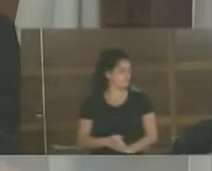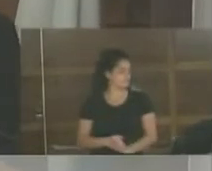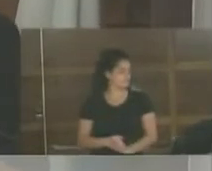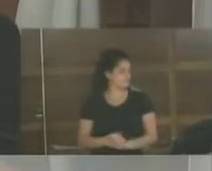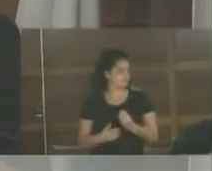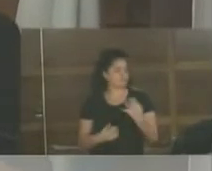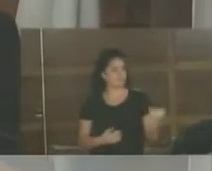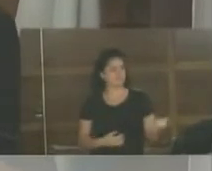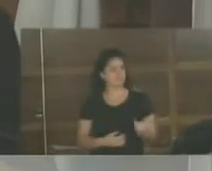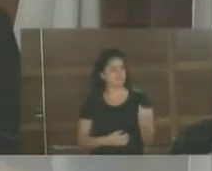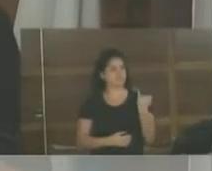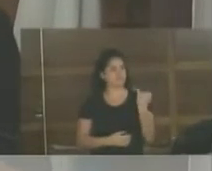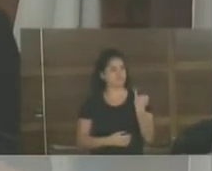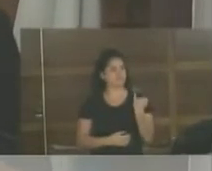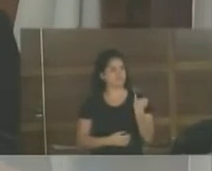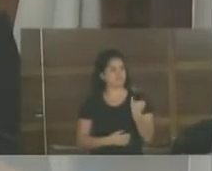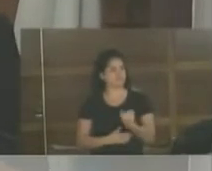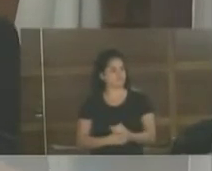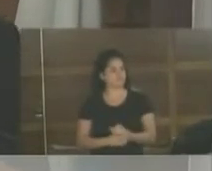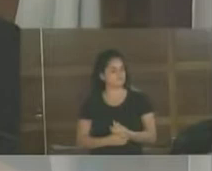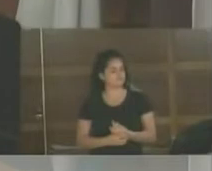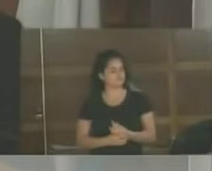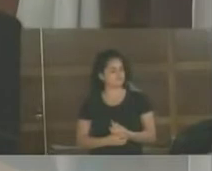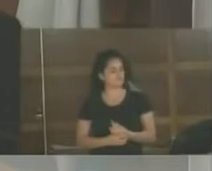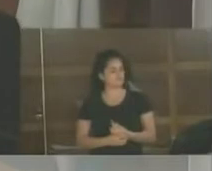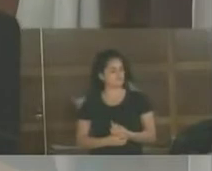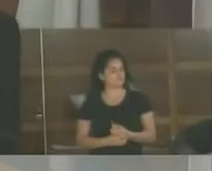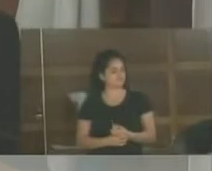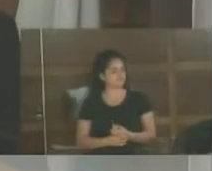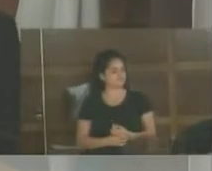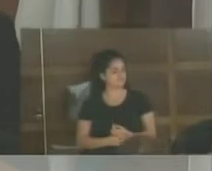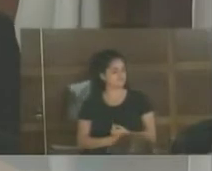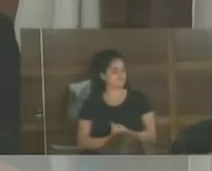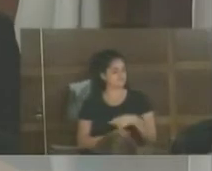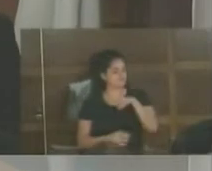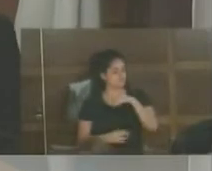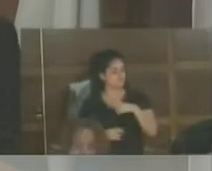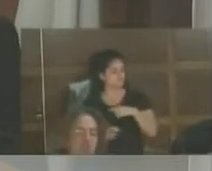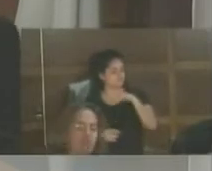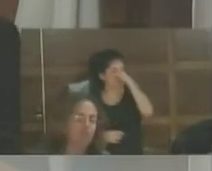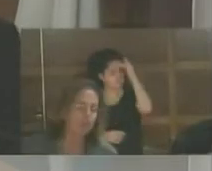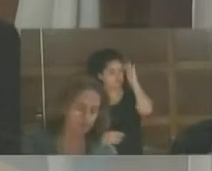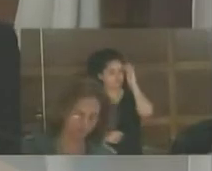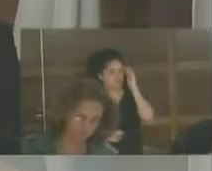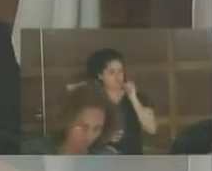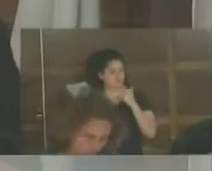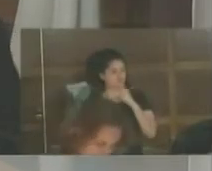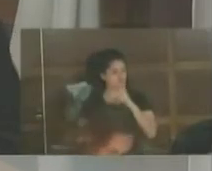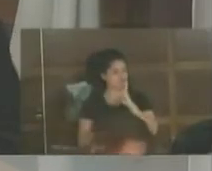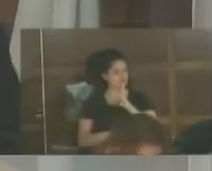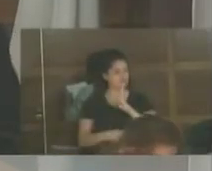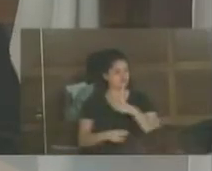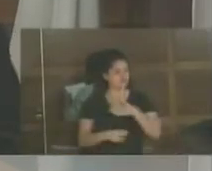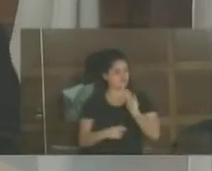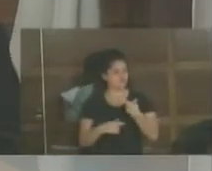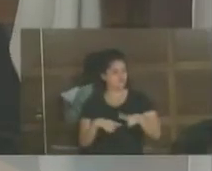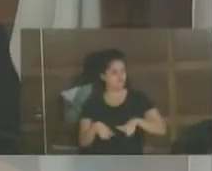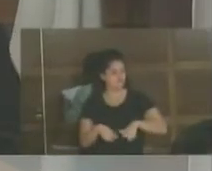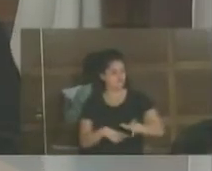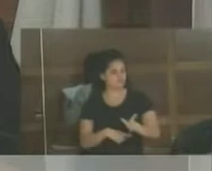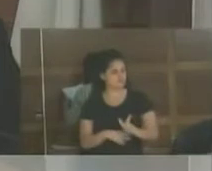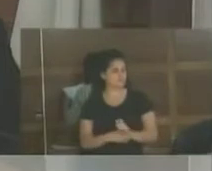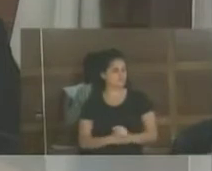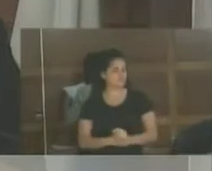muito importante para que as pessoas... fique participando do nosso trabalho, principalmente os assessores, e leve ao